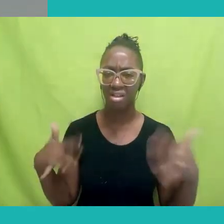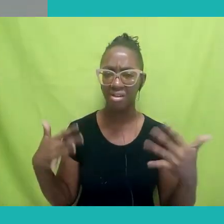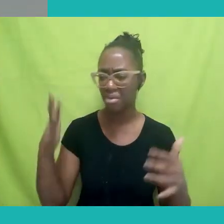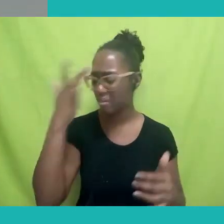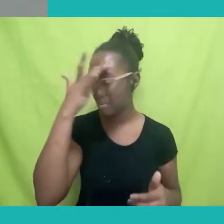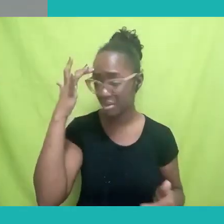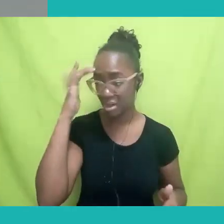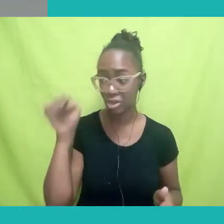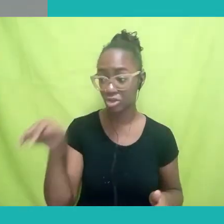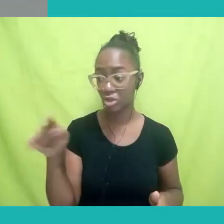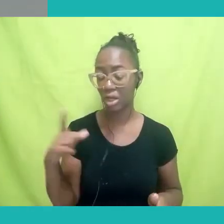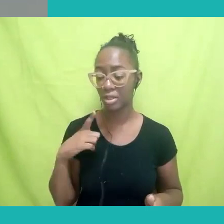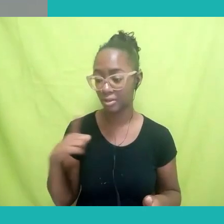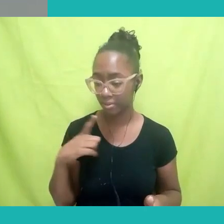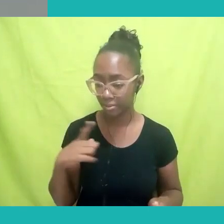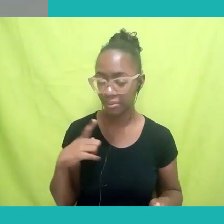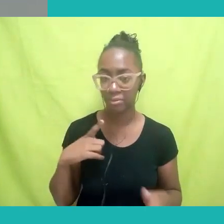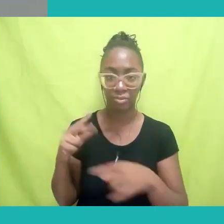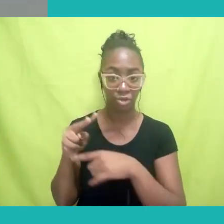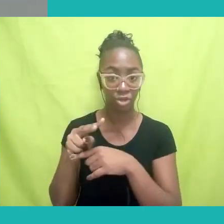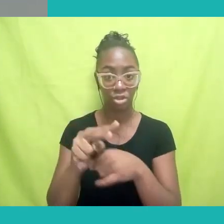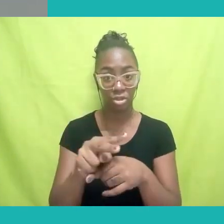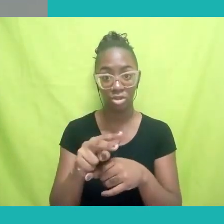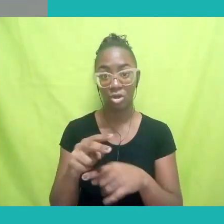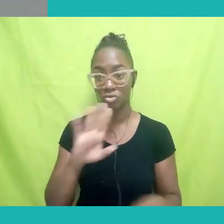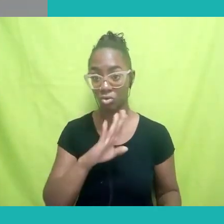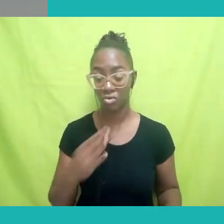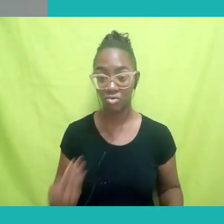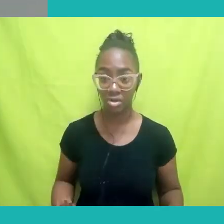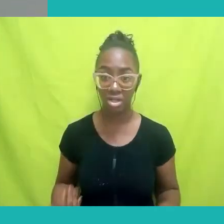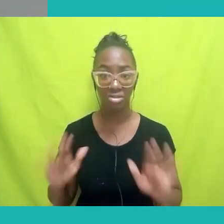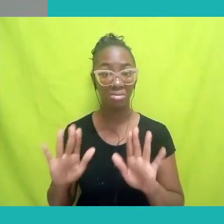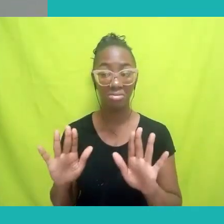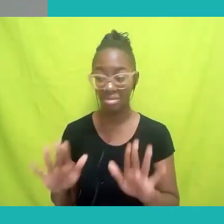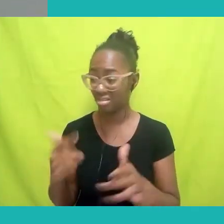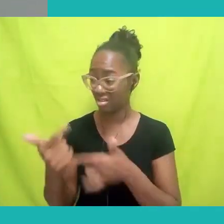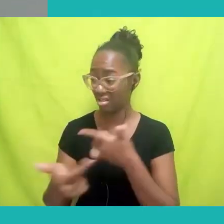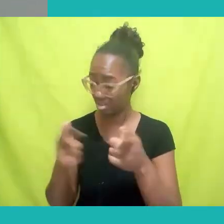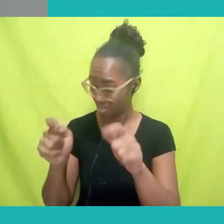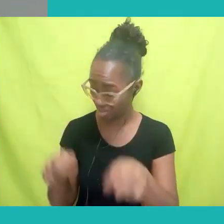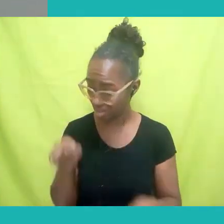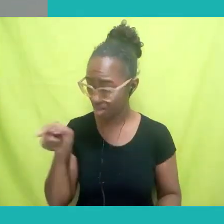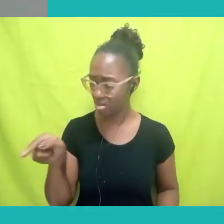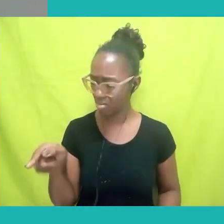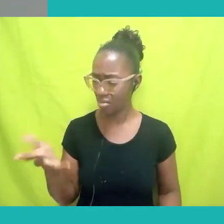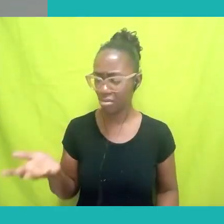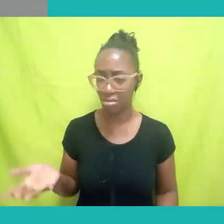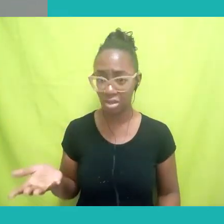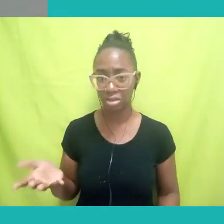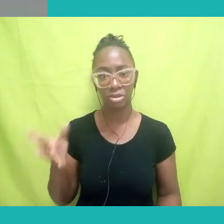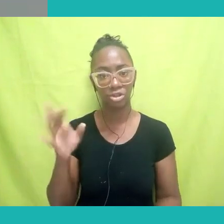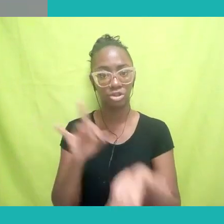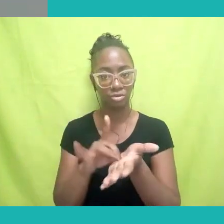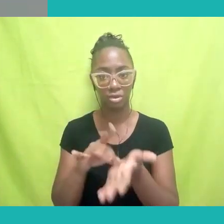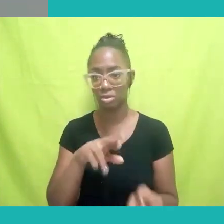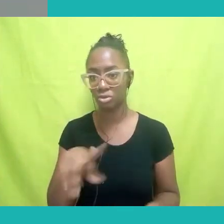está tendo uma pensão, que está tendo uma proteção do Estado ainda, mas que é totalmente produtiva, né? Então, de fato, não só